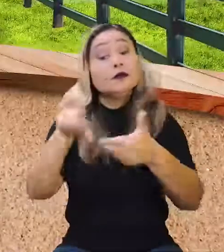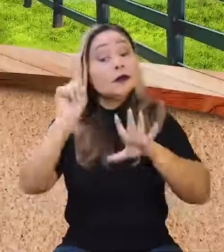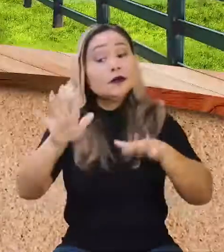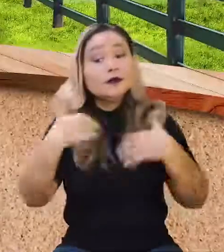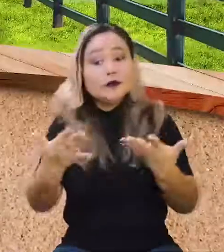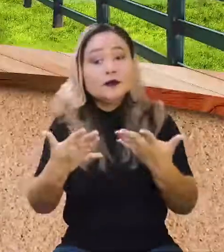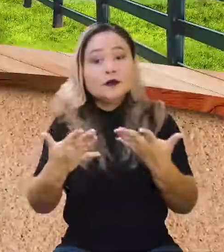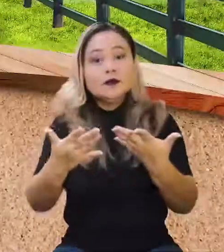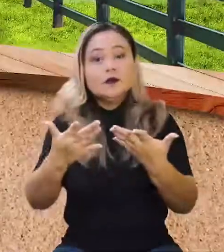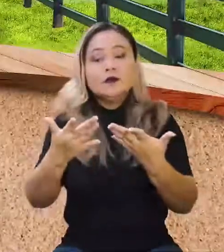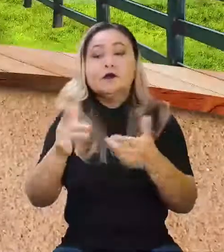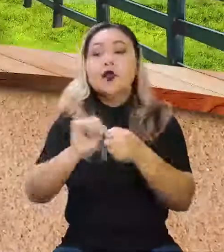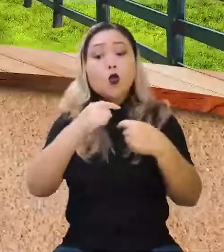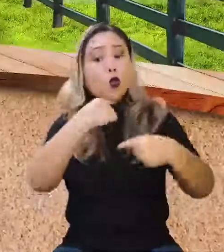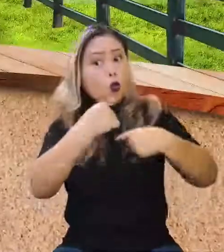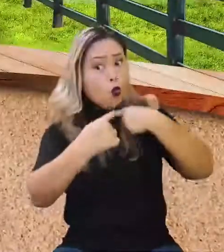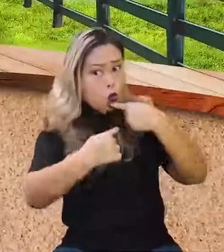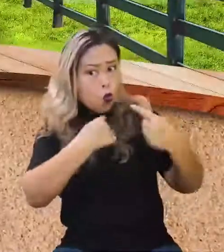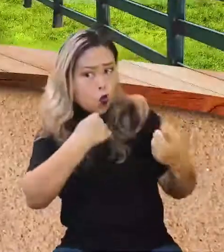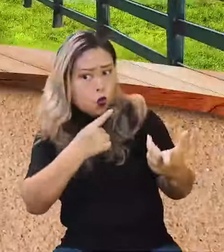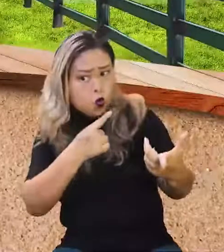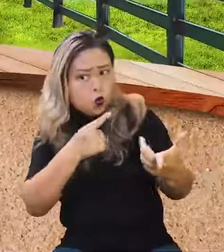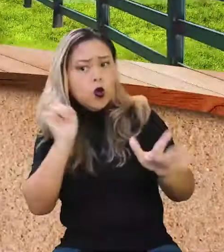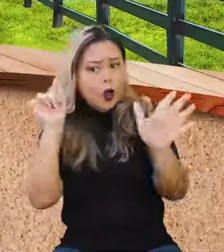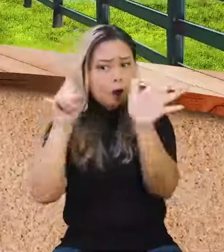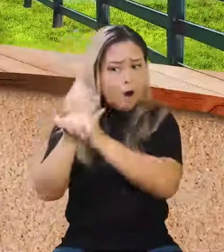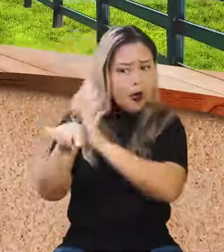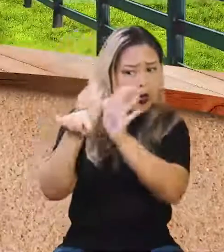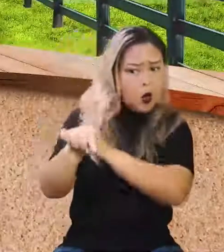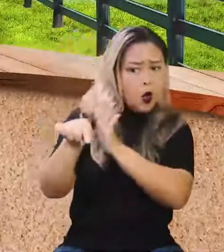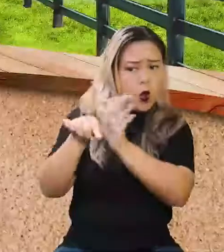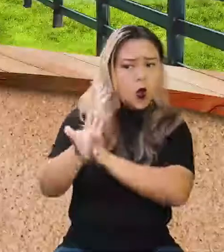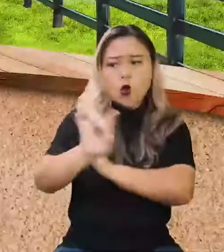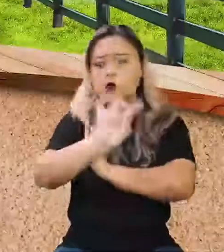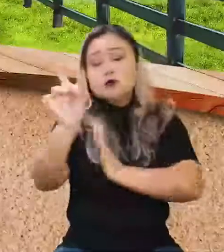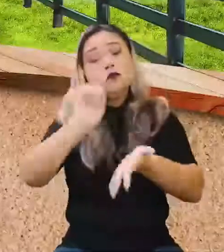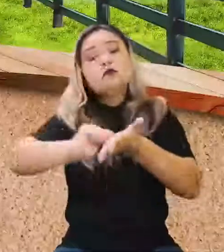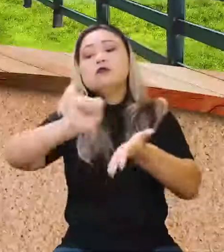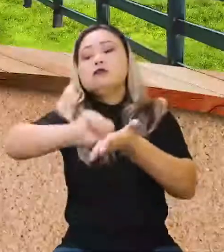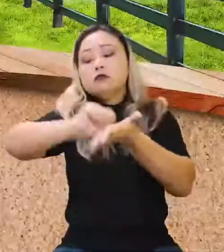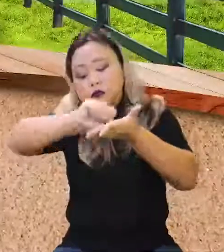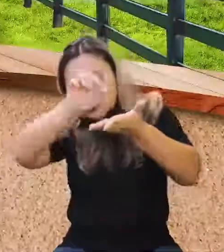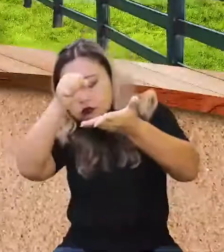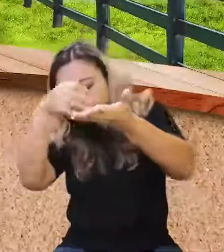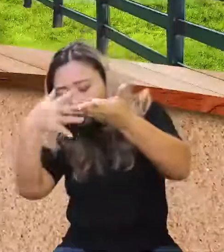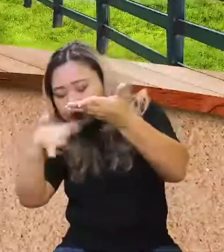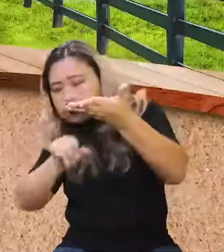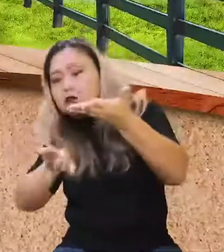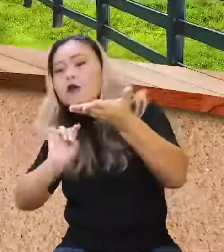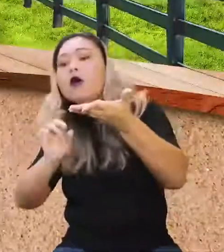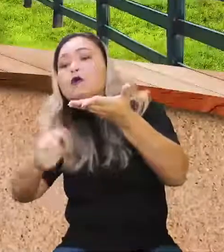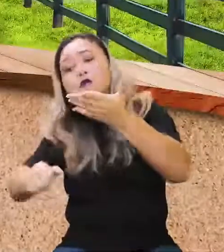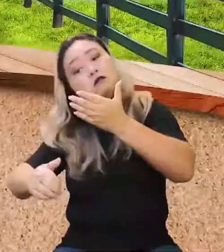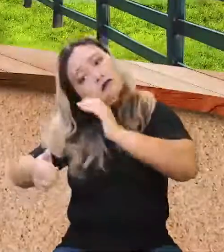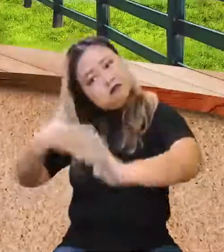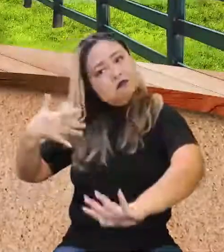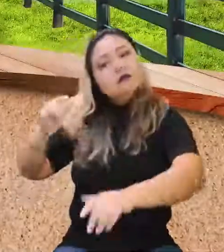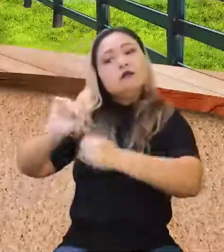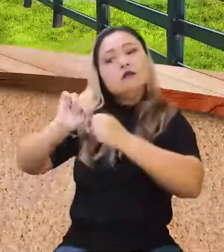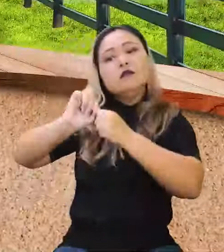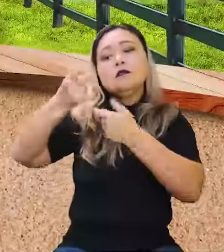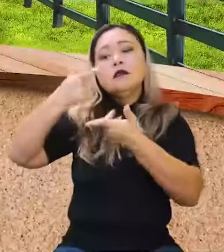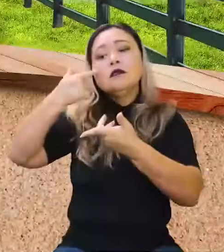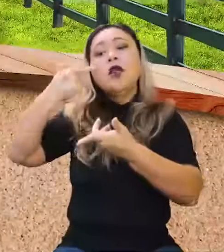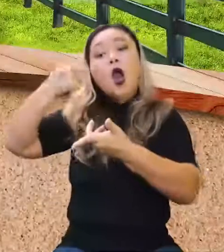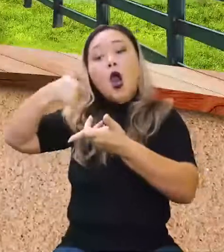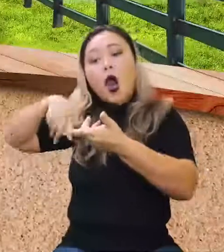coisinha, deu dúvida? Alguma pergunta? É só escrever aí em box! Manda pra nós que a